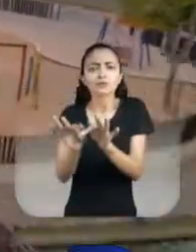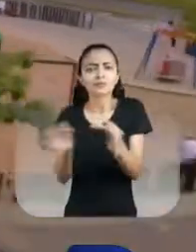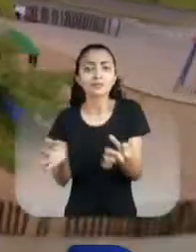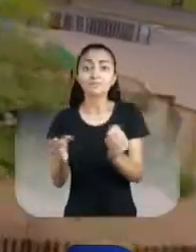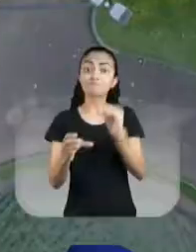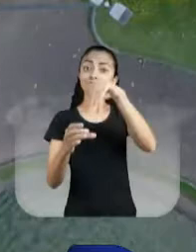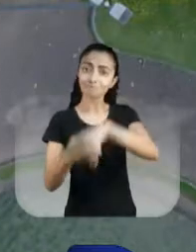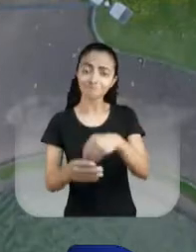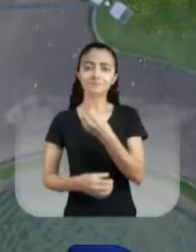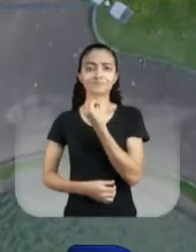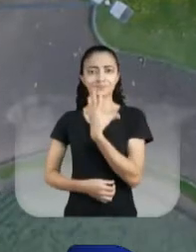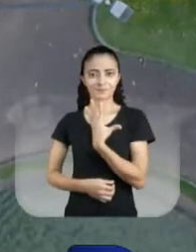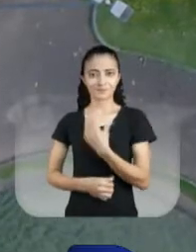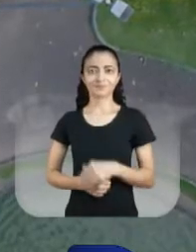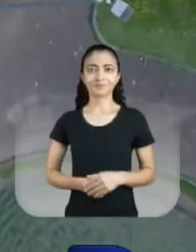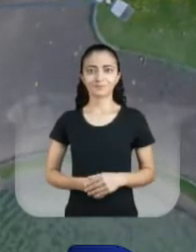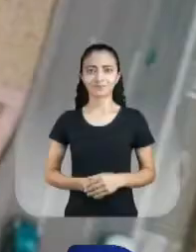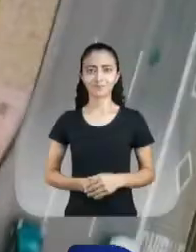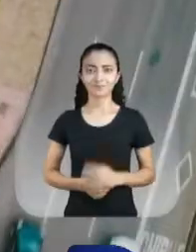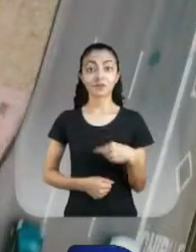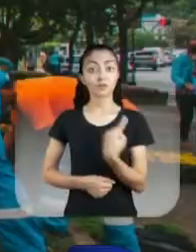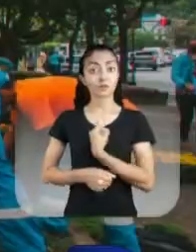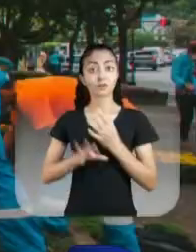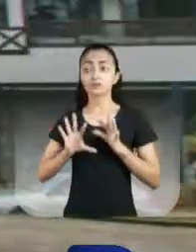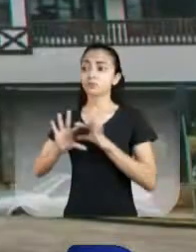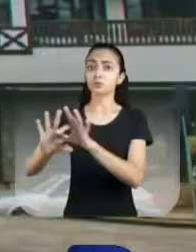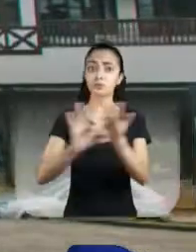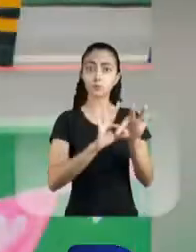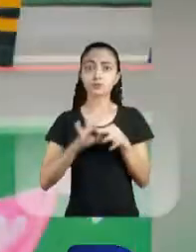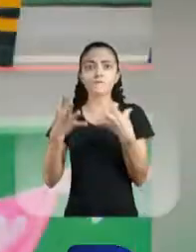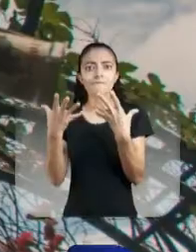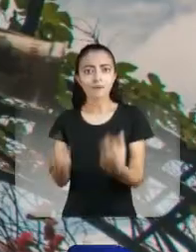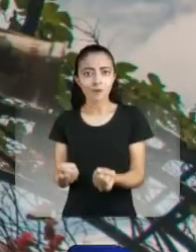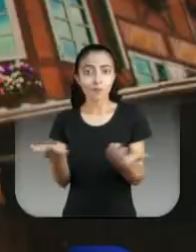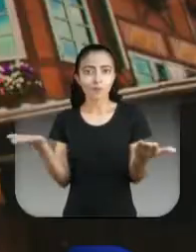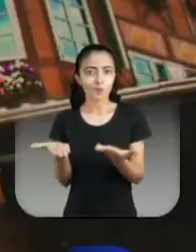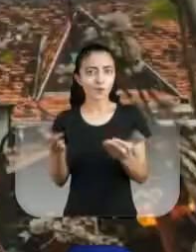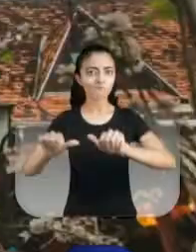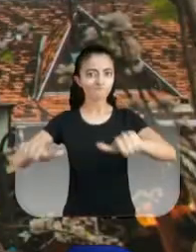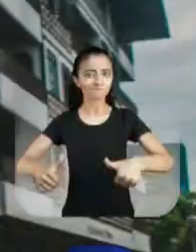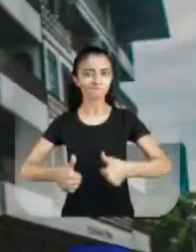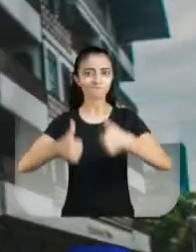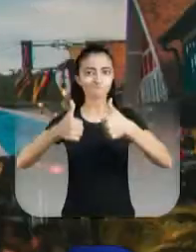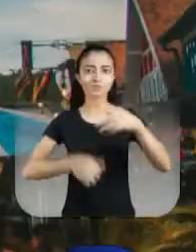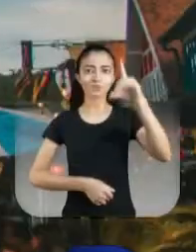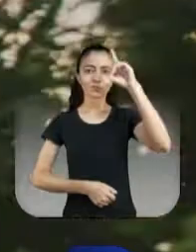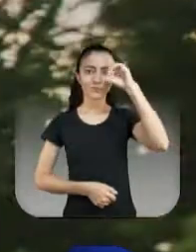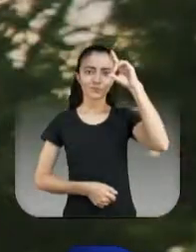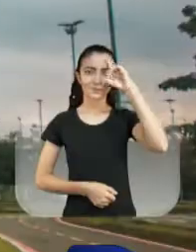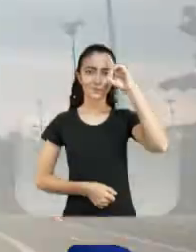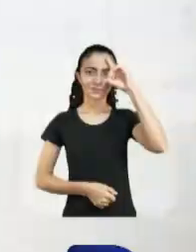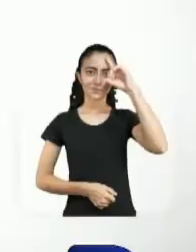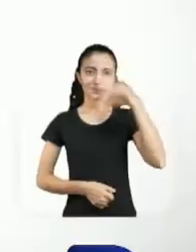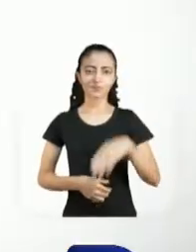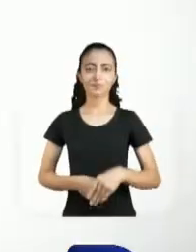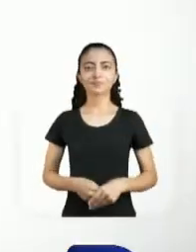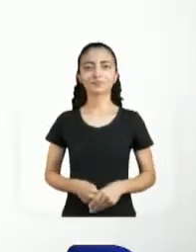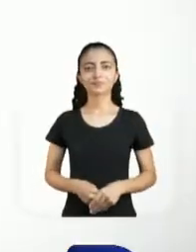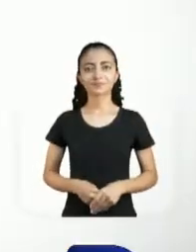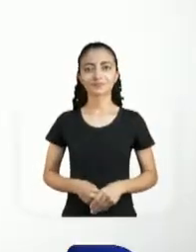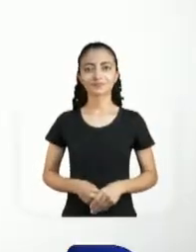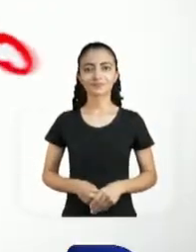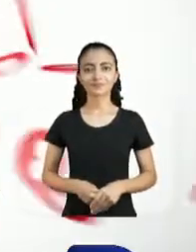boas estão as pequenas coisas que juntos nós vamos fazer do hoje um lugar melhor todos os